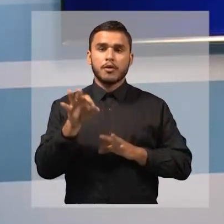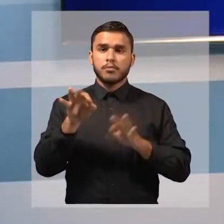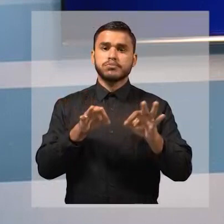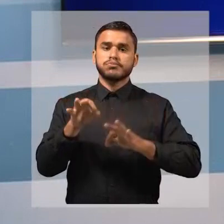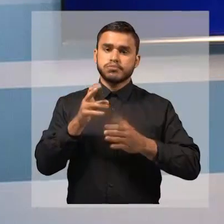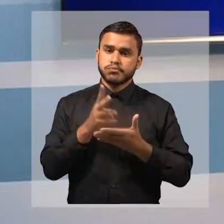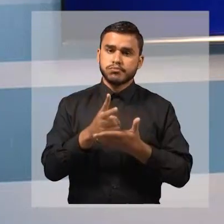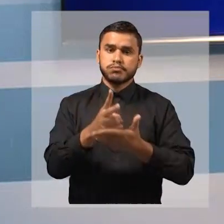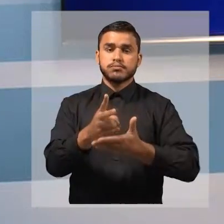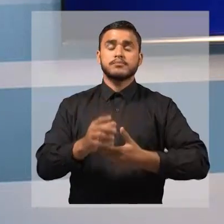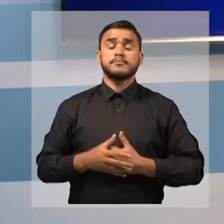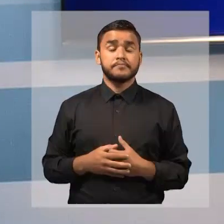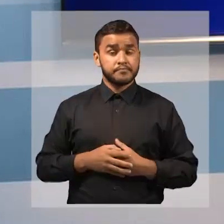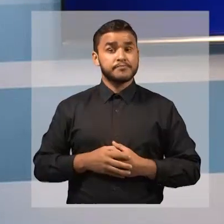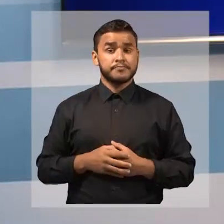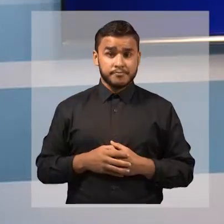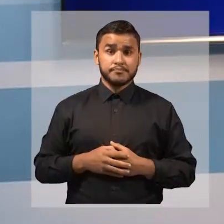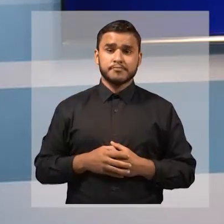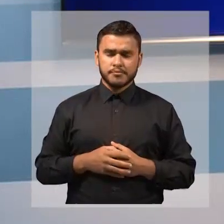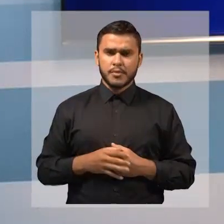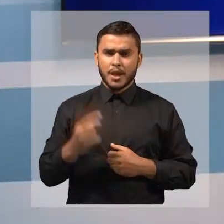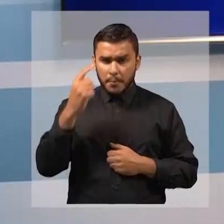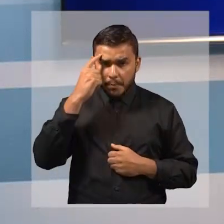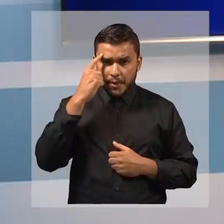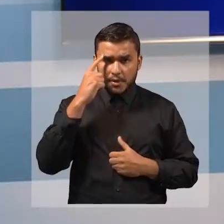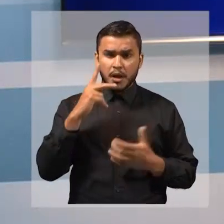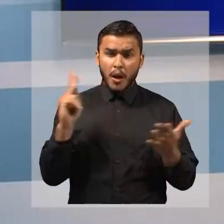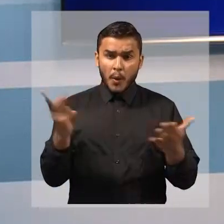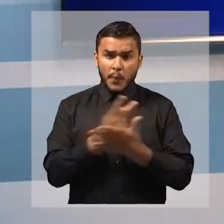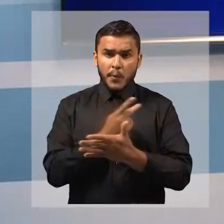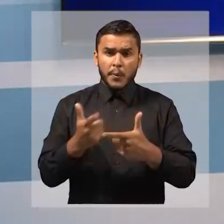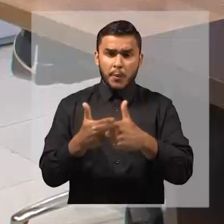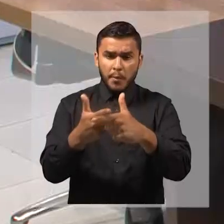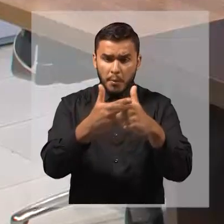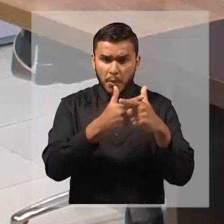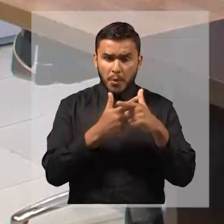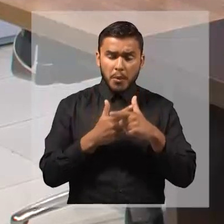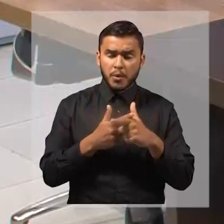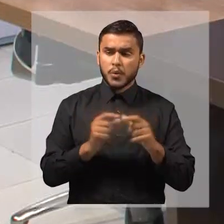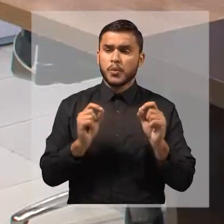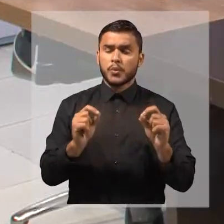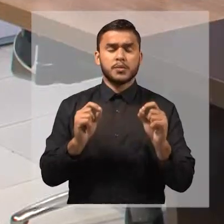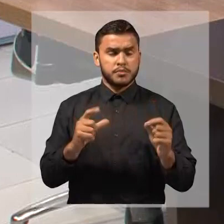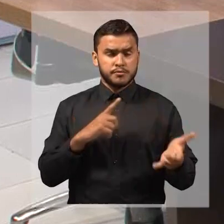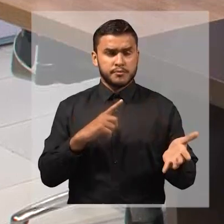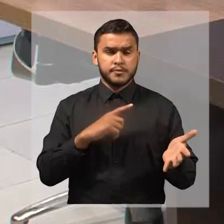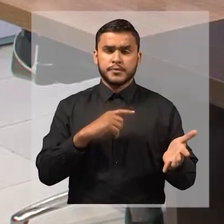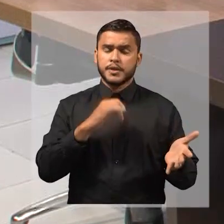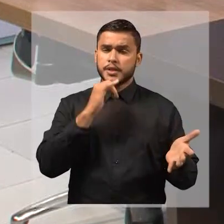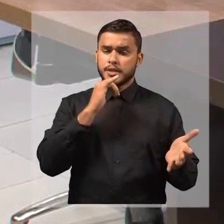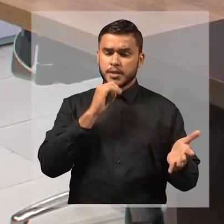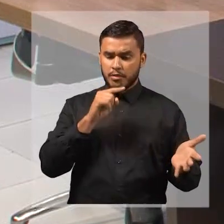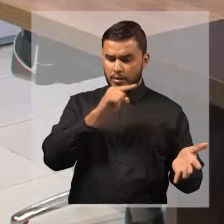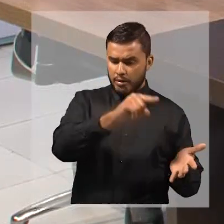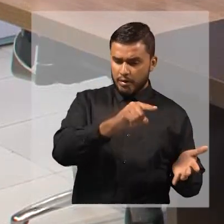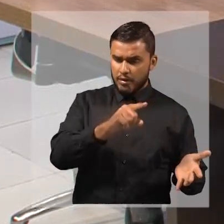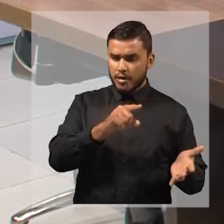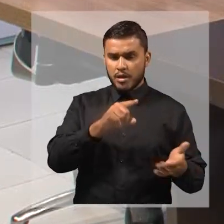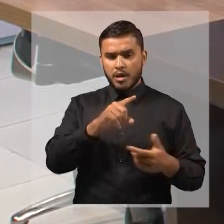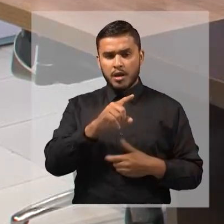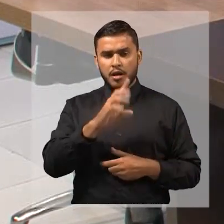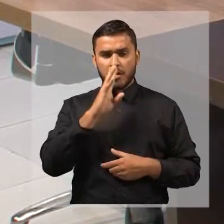governar. O problema, até onde alcançamos, não está no fato de se apontar